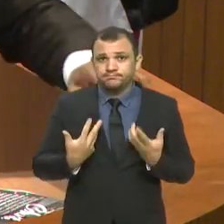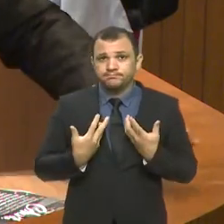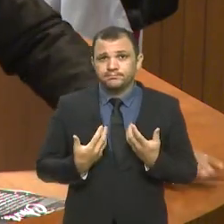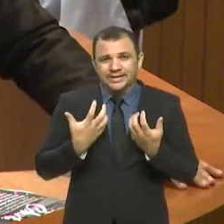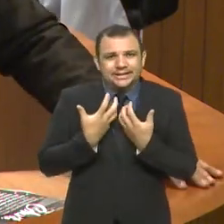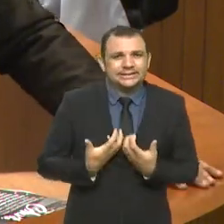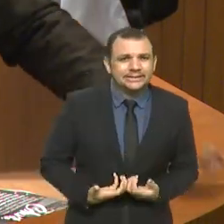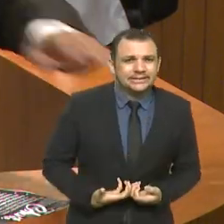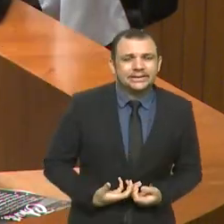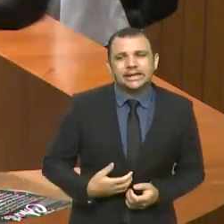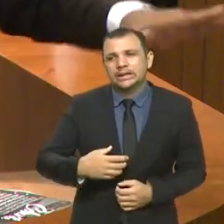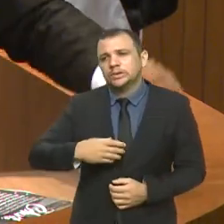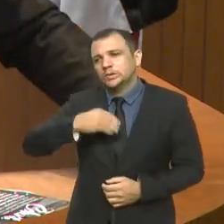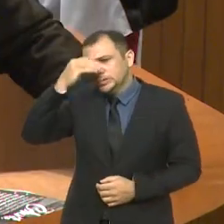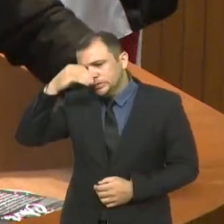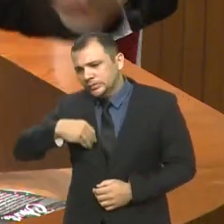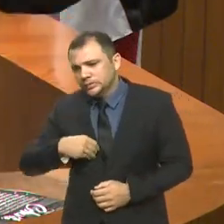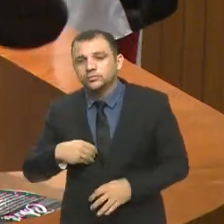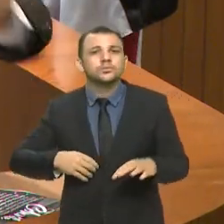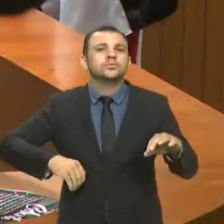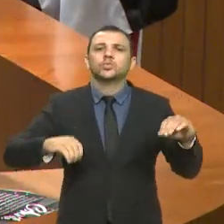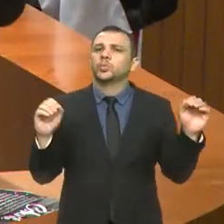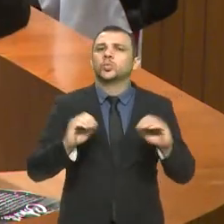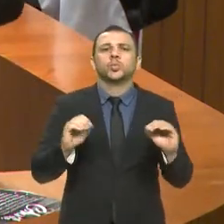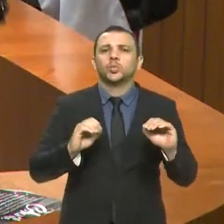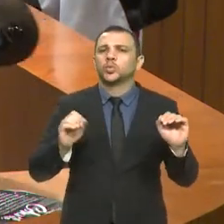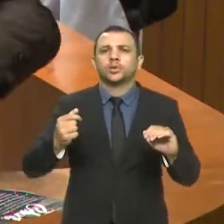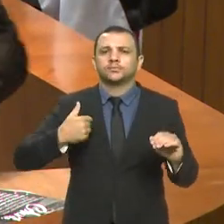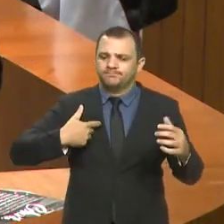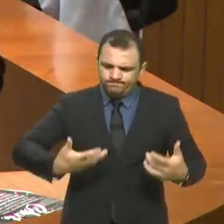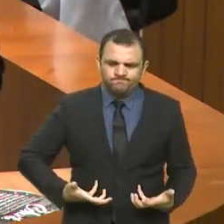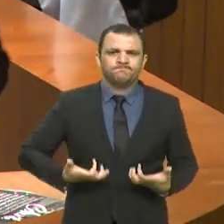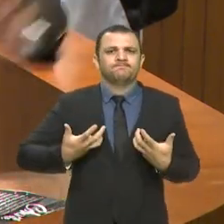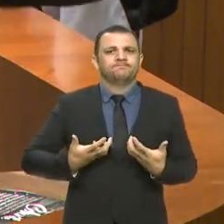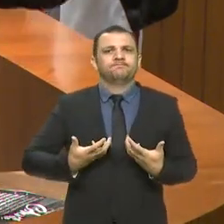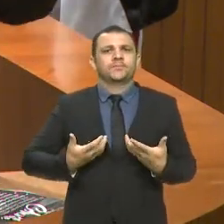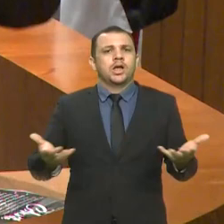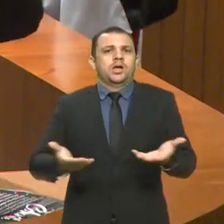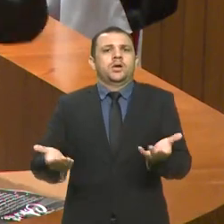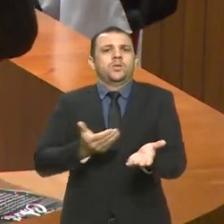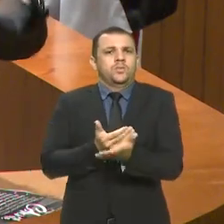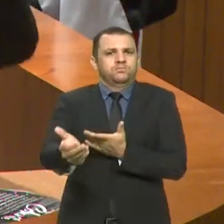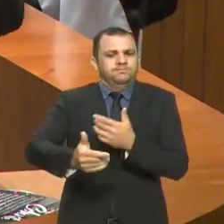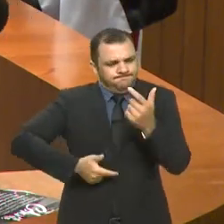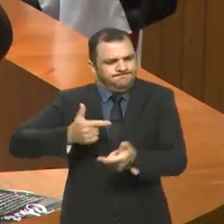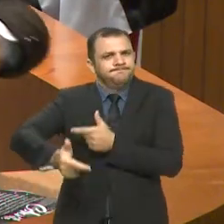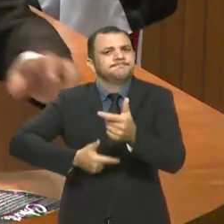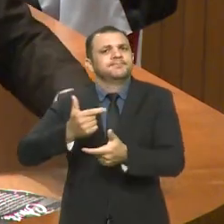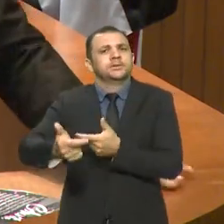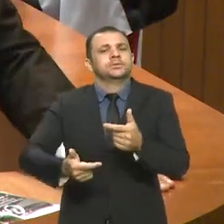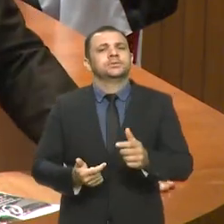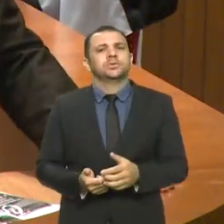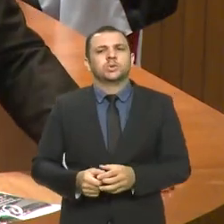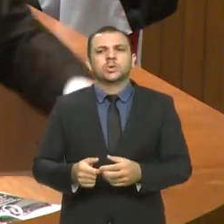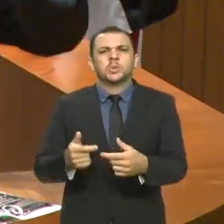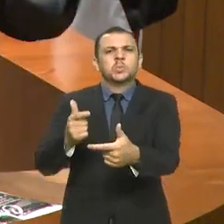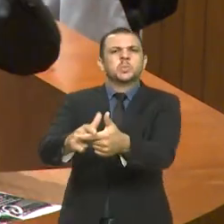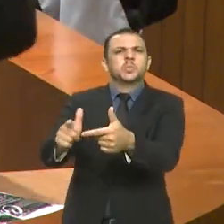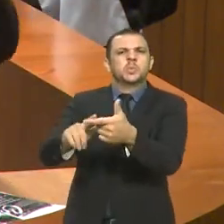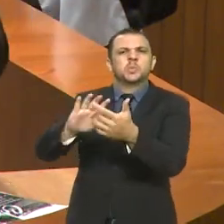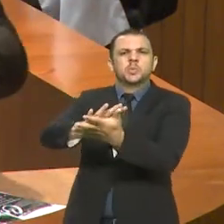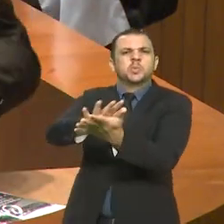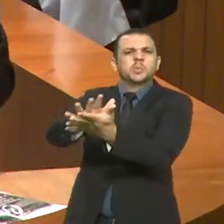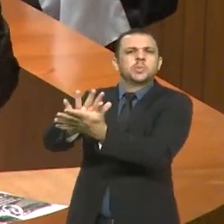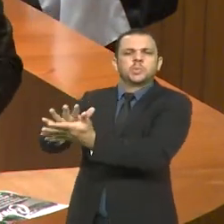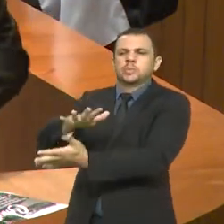estou decepcionado. Pelo contrário, agora que está começando. Tudo isso que estão fazendo com os baixadeiros, com